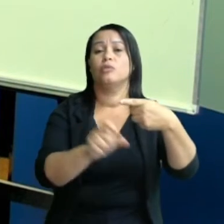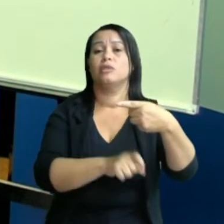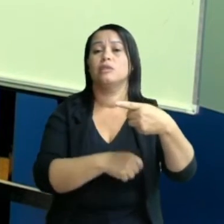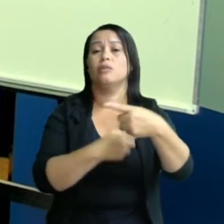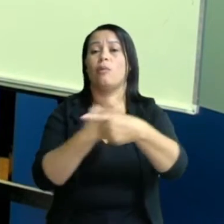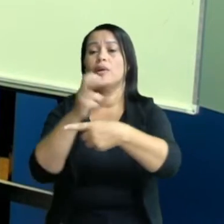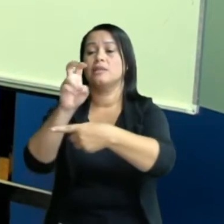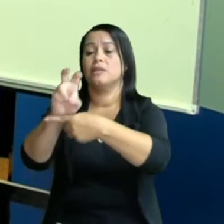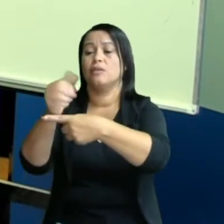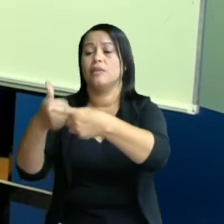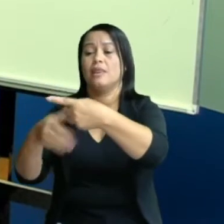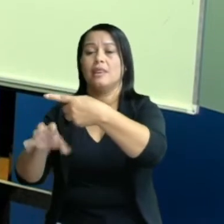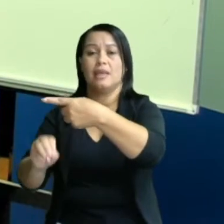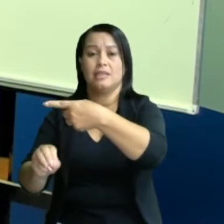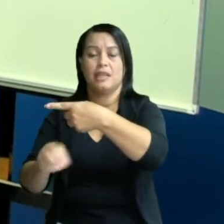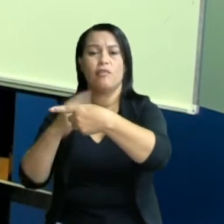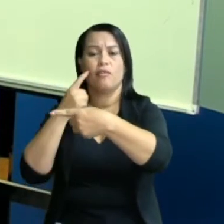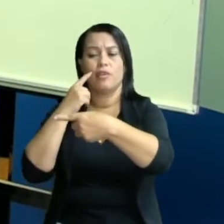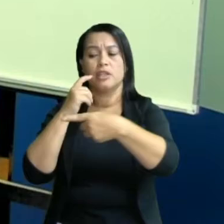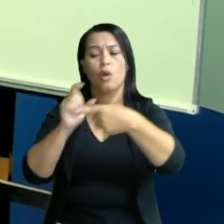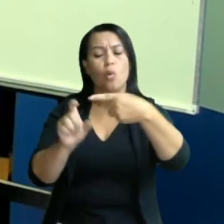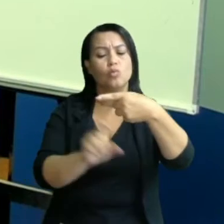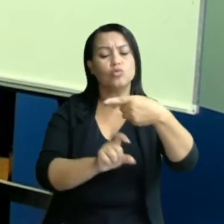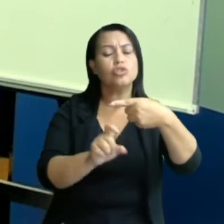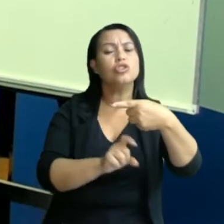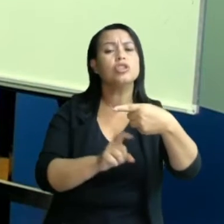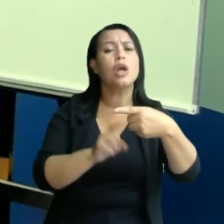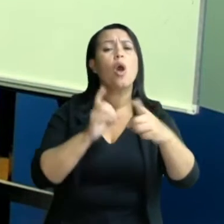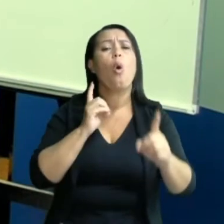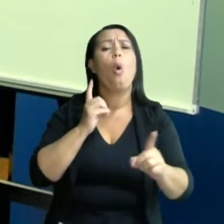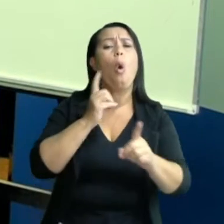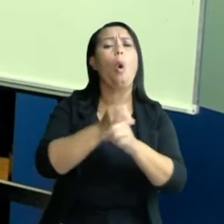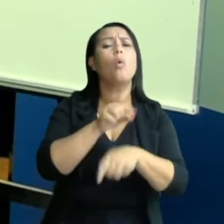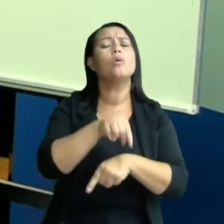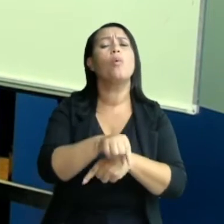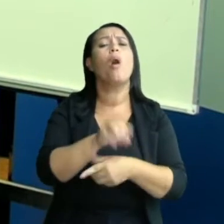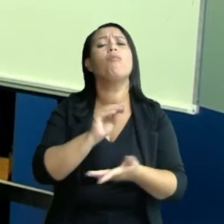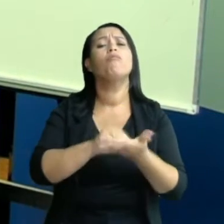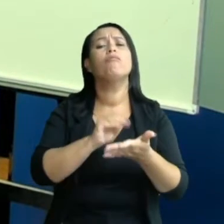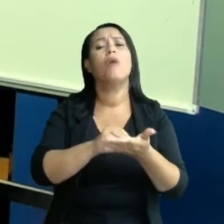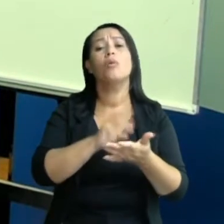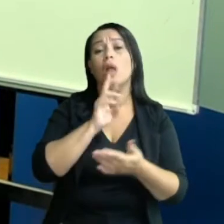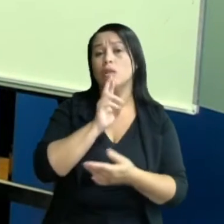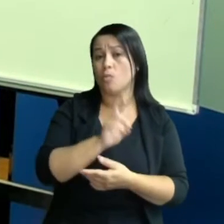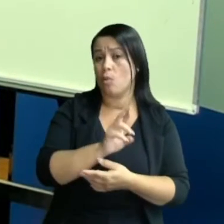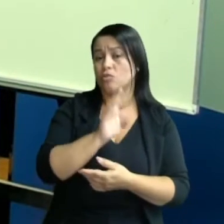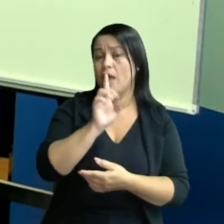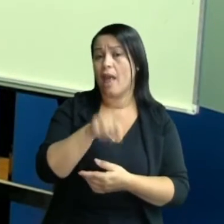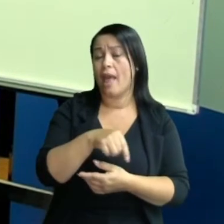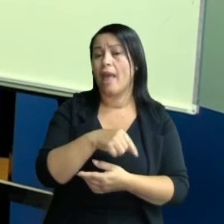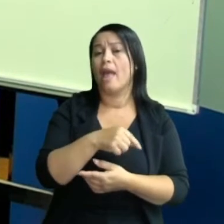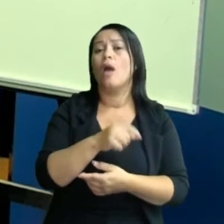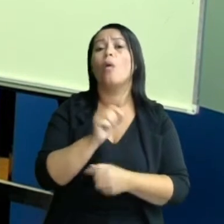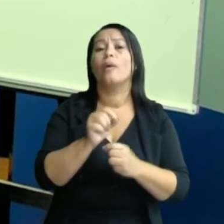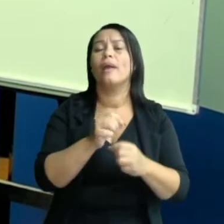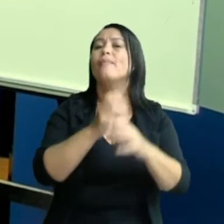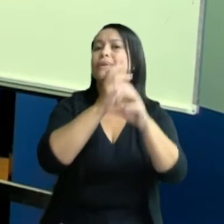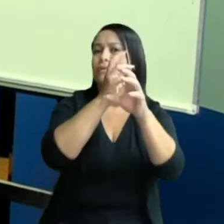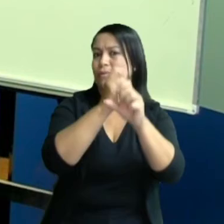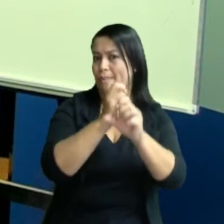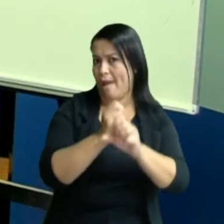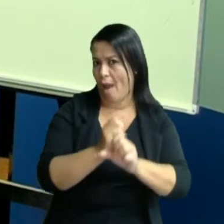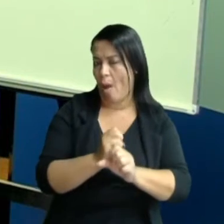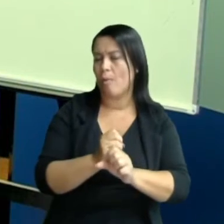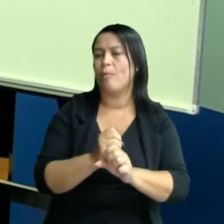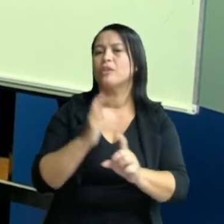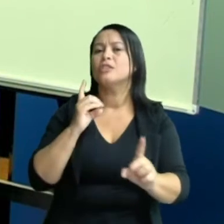10avos. Então, o valor de x é o que a gente quer descobrir. É uma equaçãozinha, um cálculozinho para a